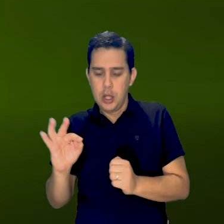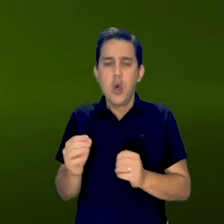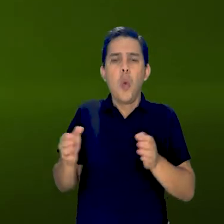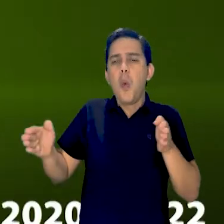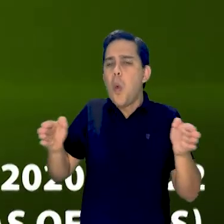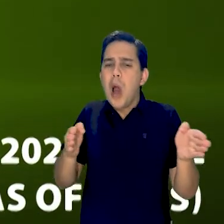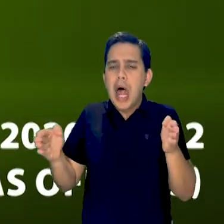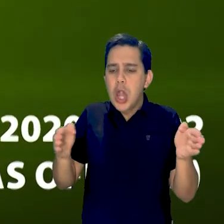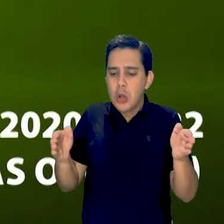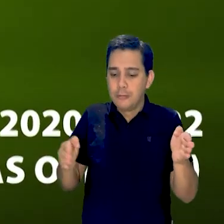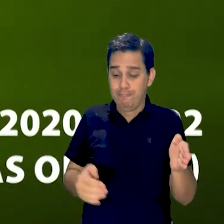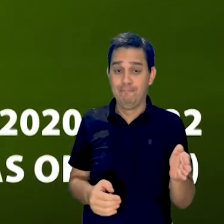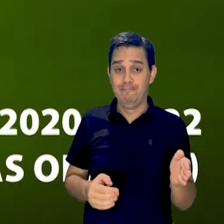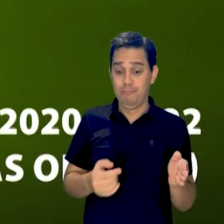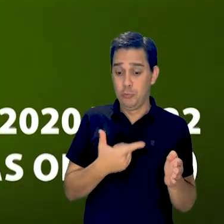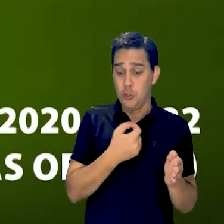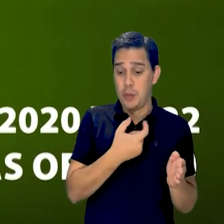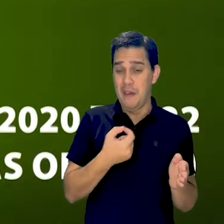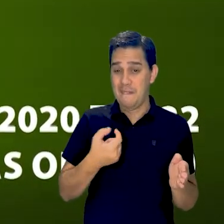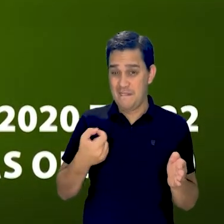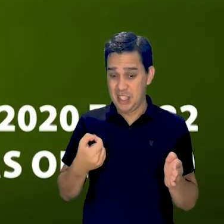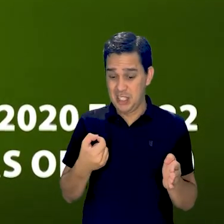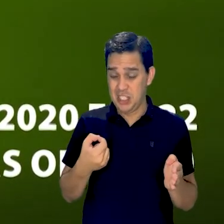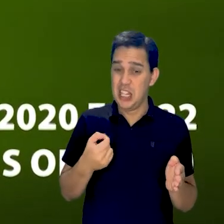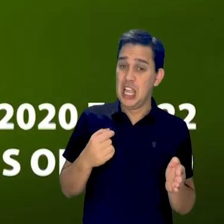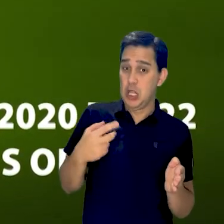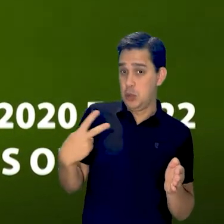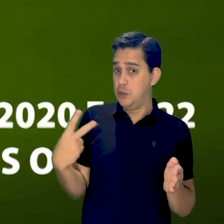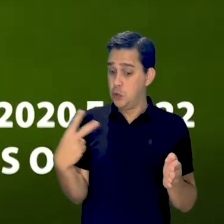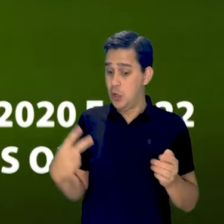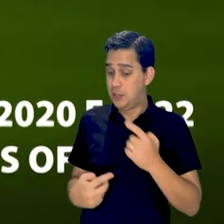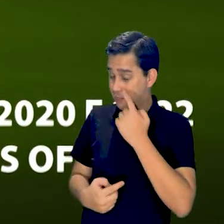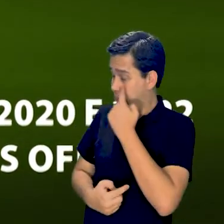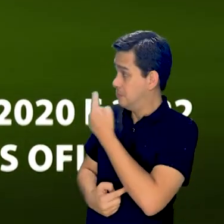2020 e 2022, ocorreram